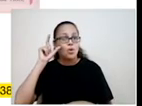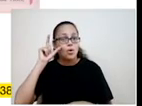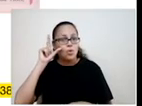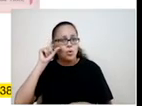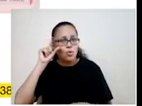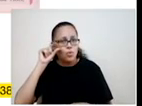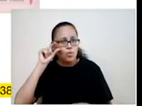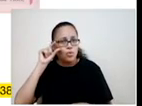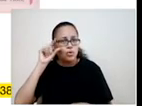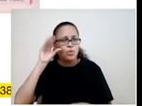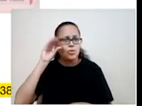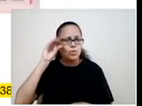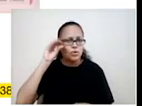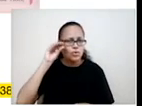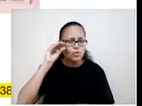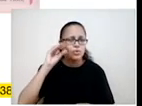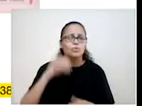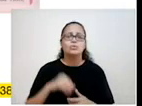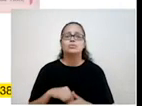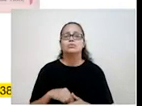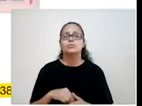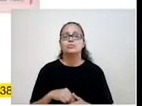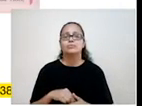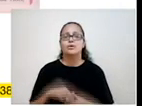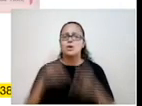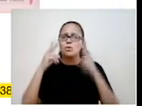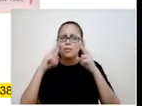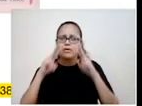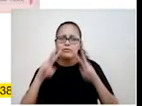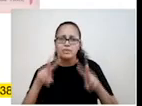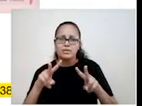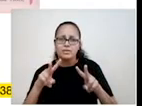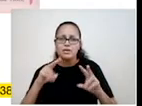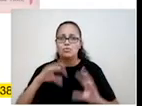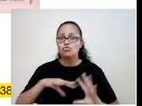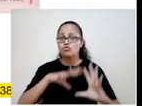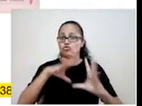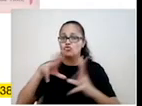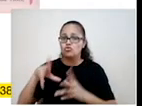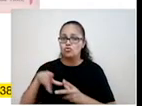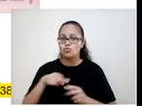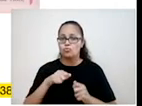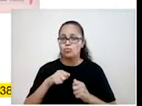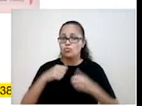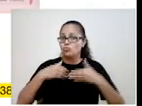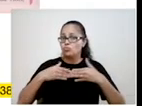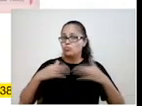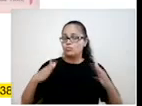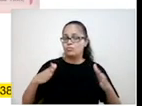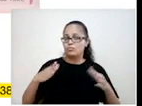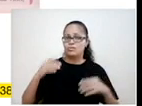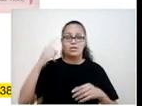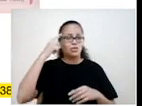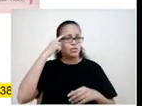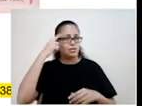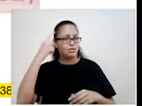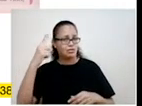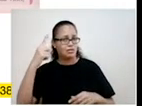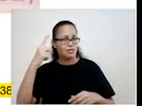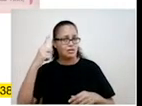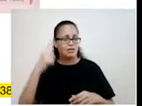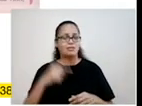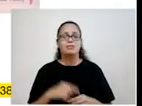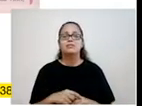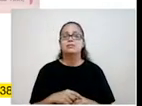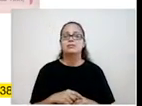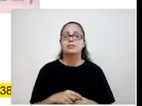criativo, inconformista, com uma visão de mundo abrangente. Muitas de suas ideias e invenções somente